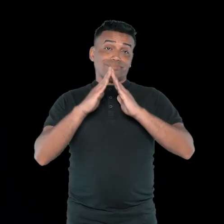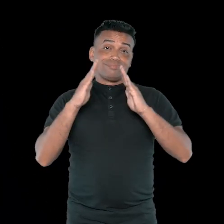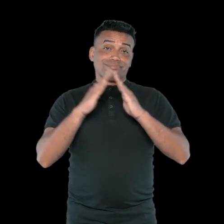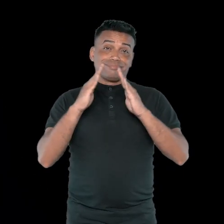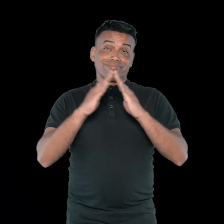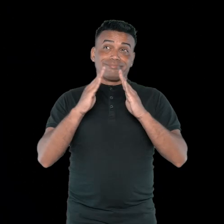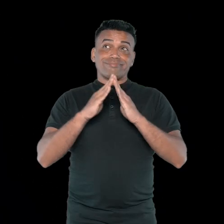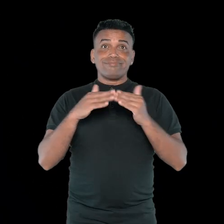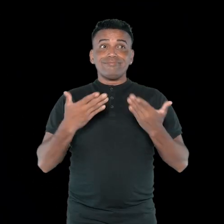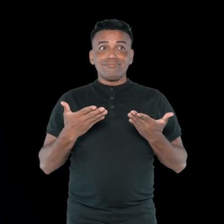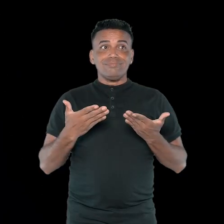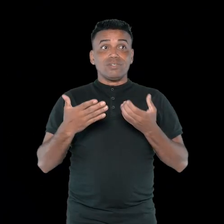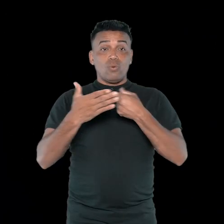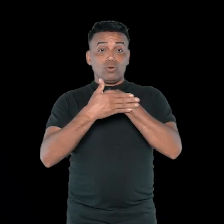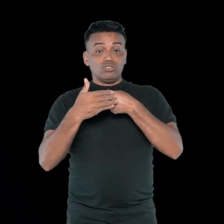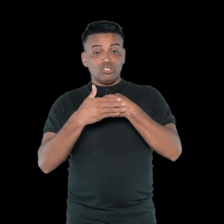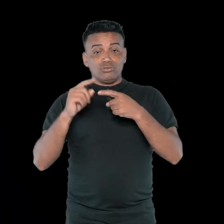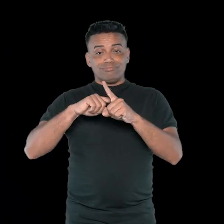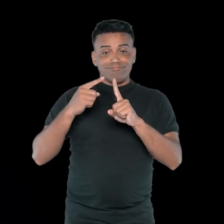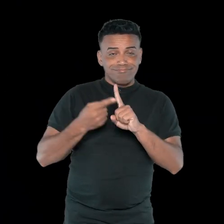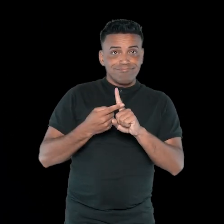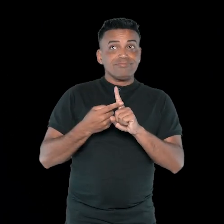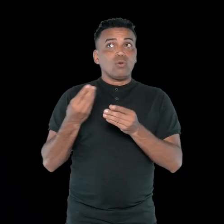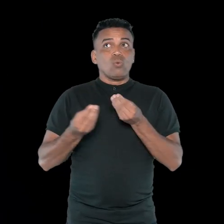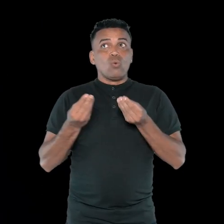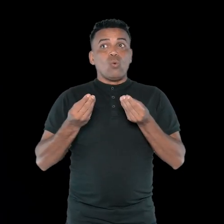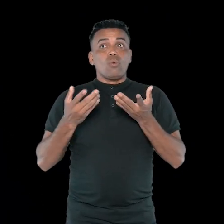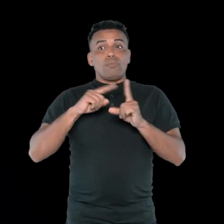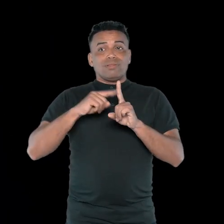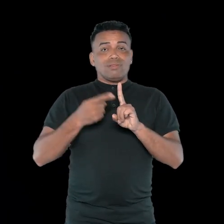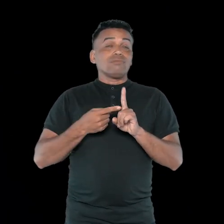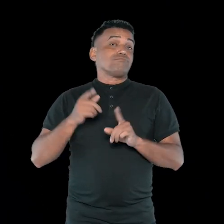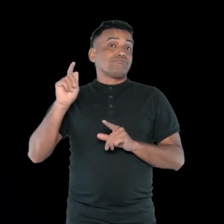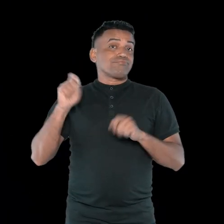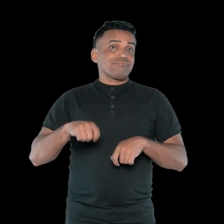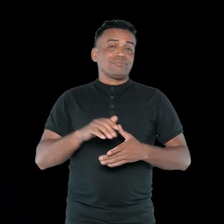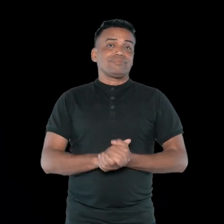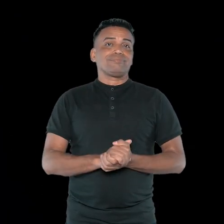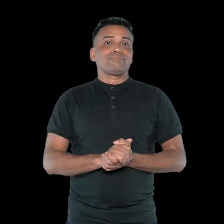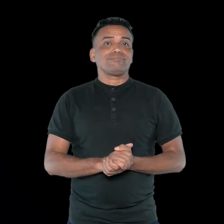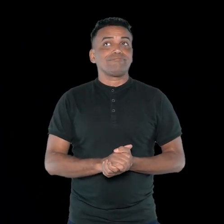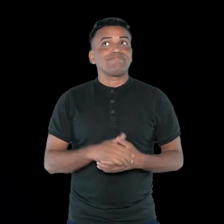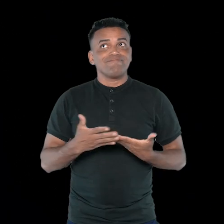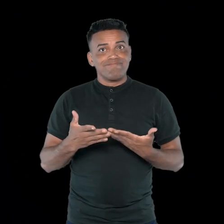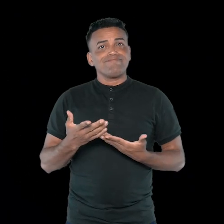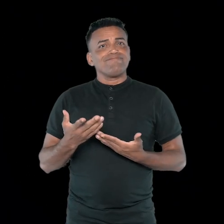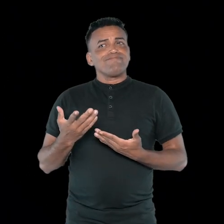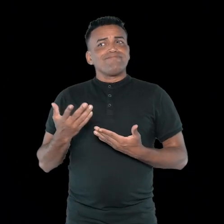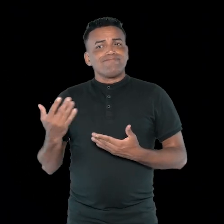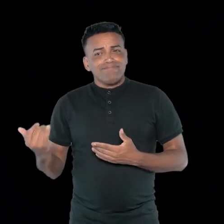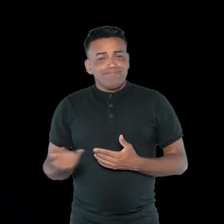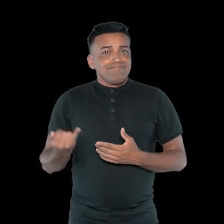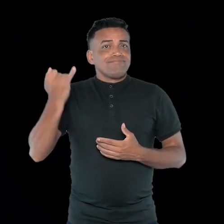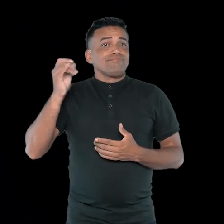né? Como um elogio à maternidade, como essa maternidade deveria se dar. E isso importa